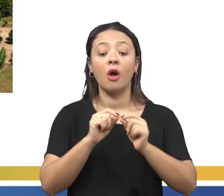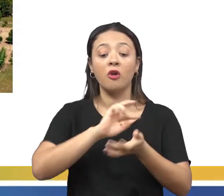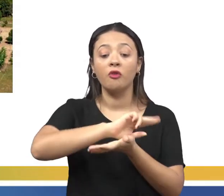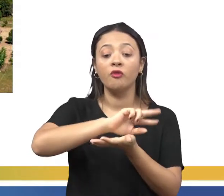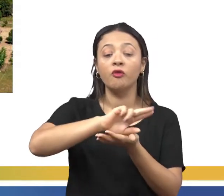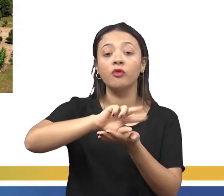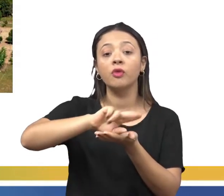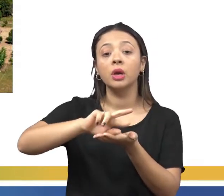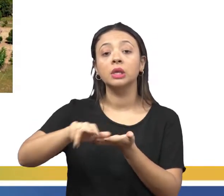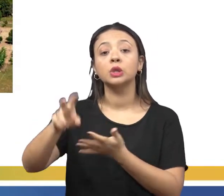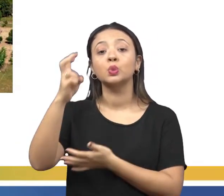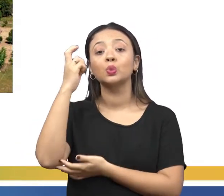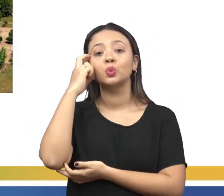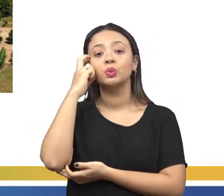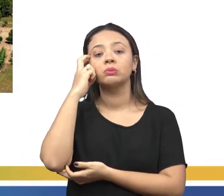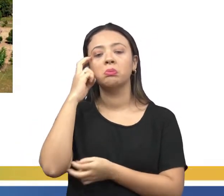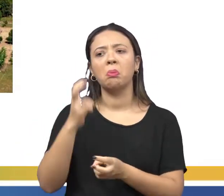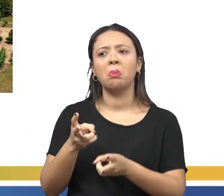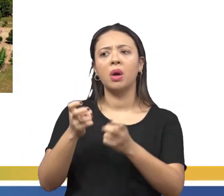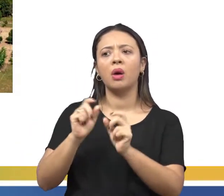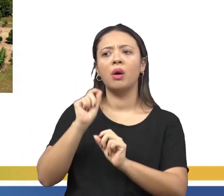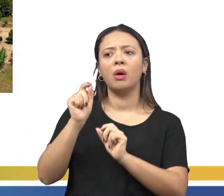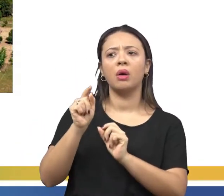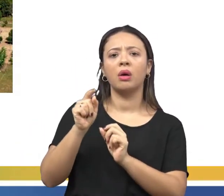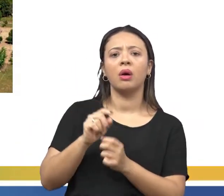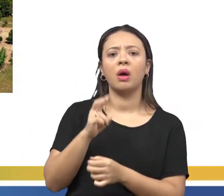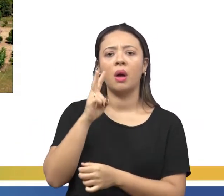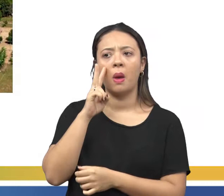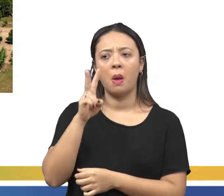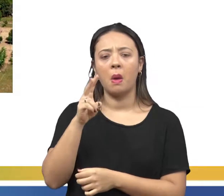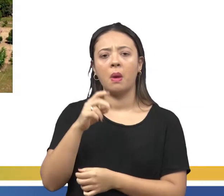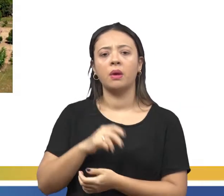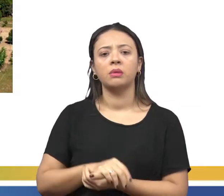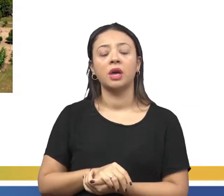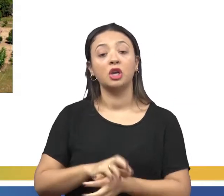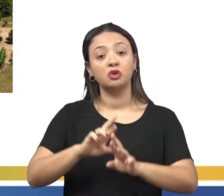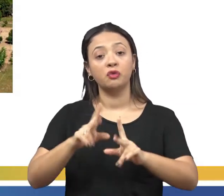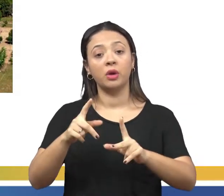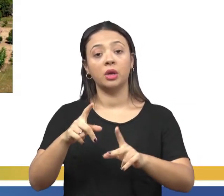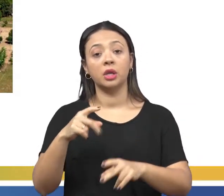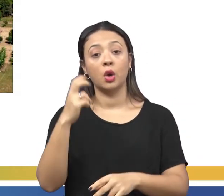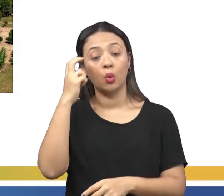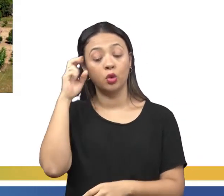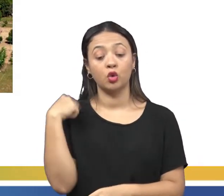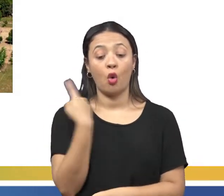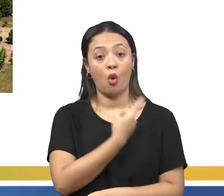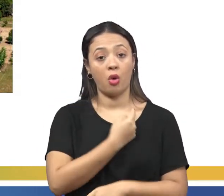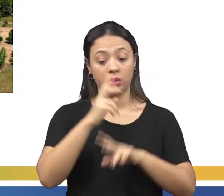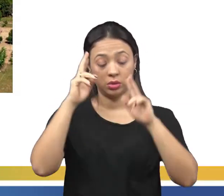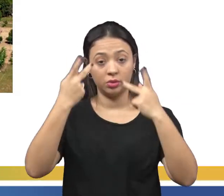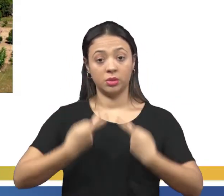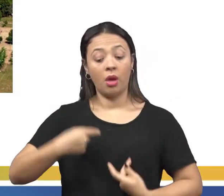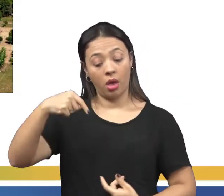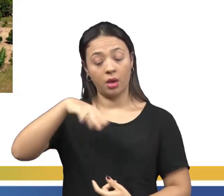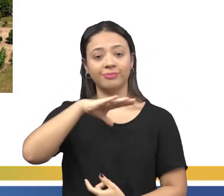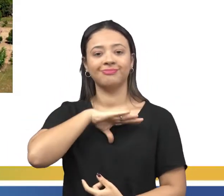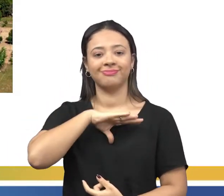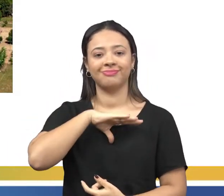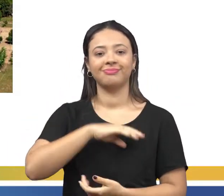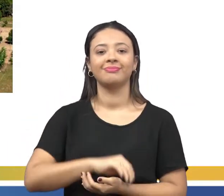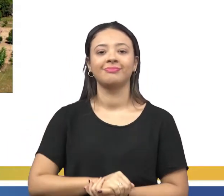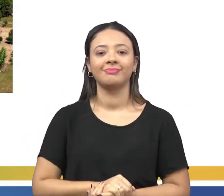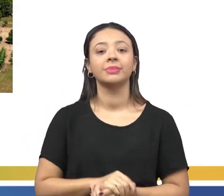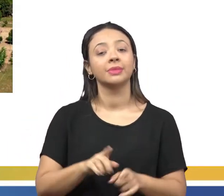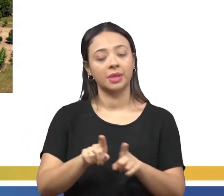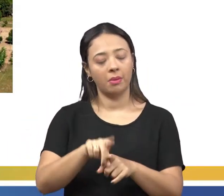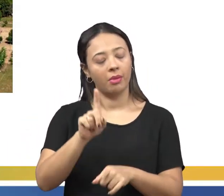né? Então, se nós olharmos para a cultura indígena, ela é diferente da cultura do homem, né, branco. Então, isso também é uma